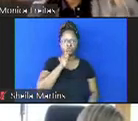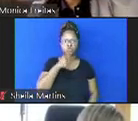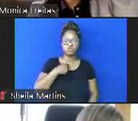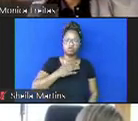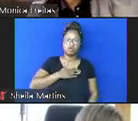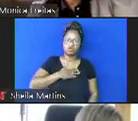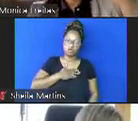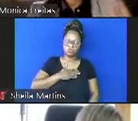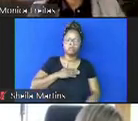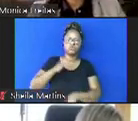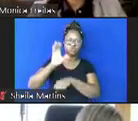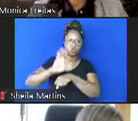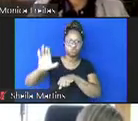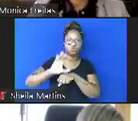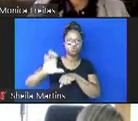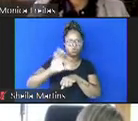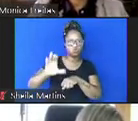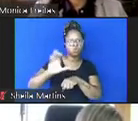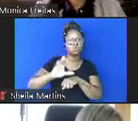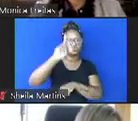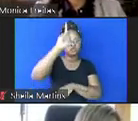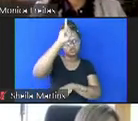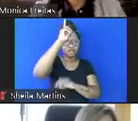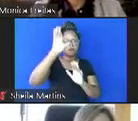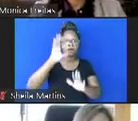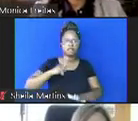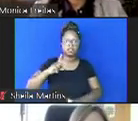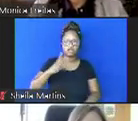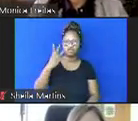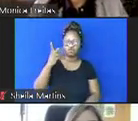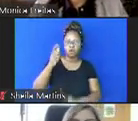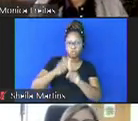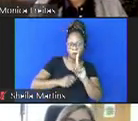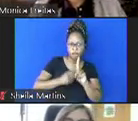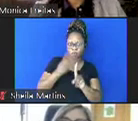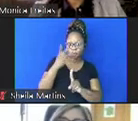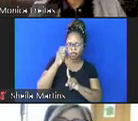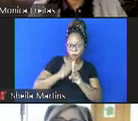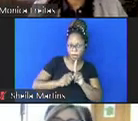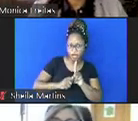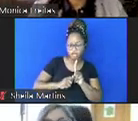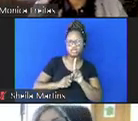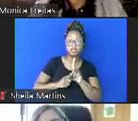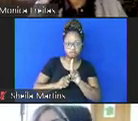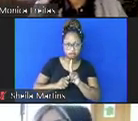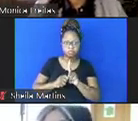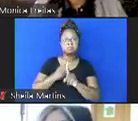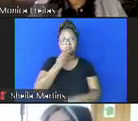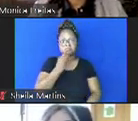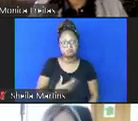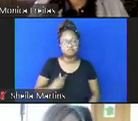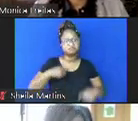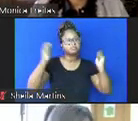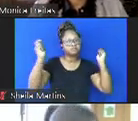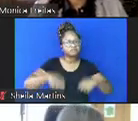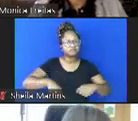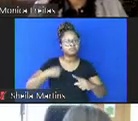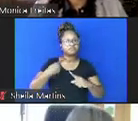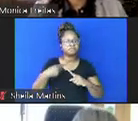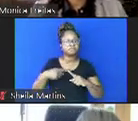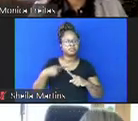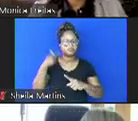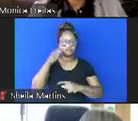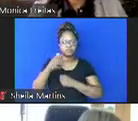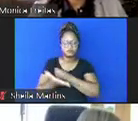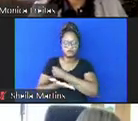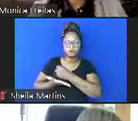alemão. Então, eu fiz 4 meses de alemão no Instituto Goethe de Berlim. E foi muito bom, porque me deu uma base para que eu conseguisse